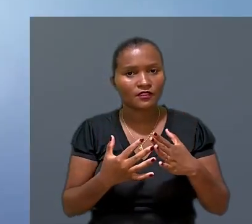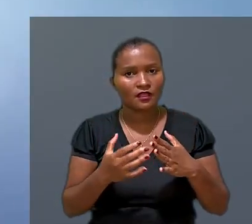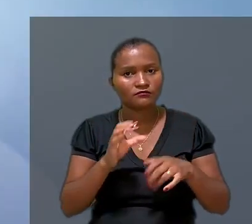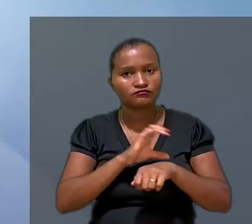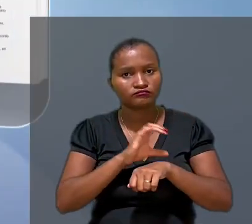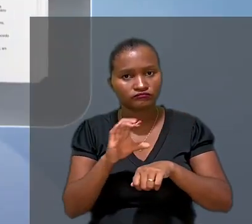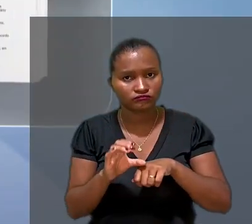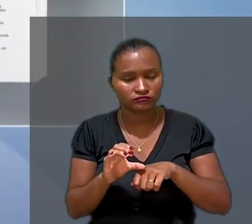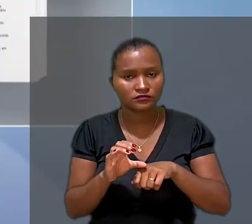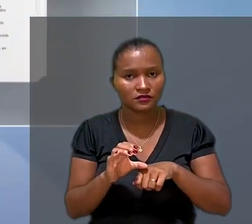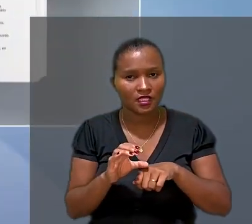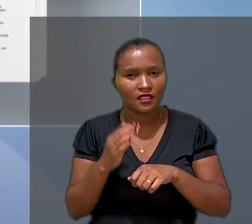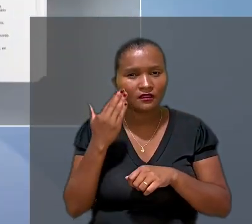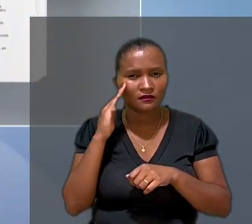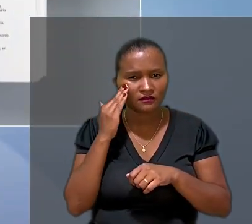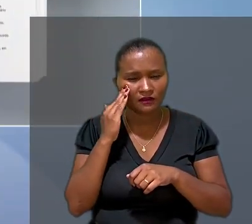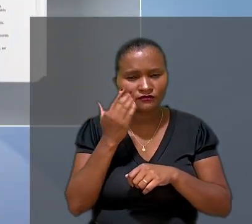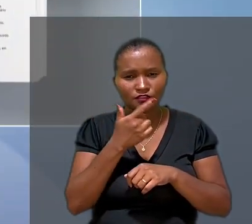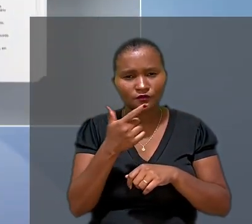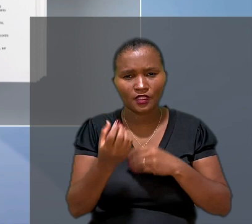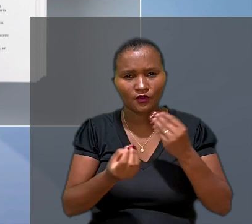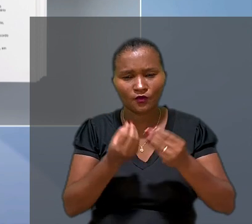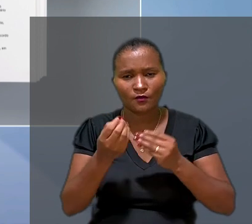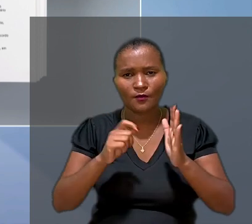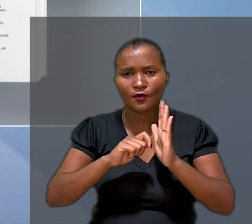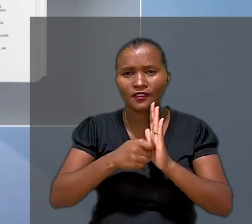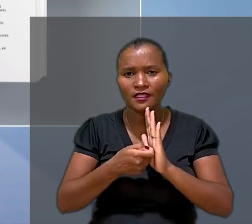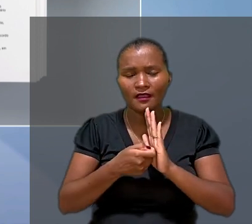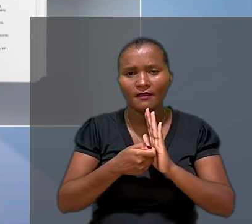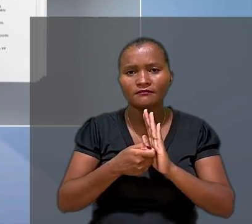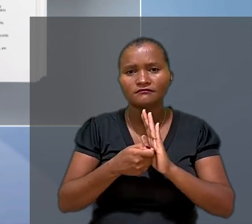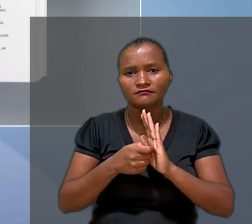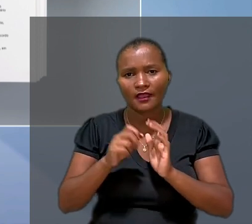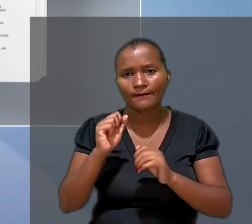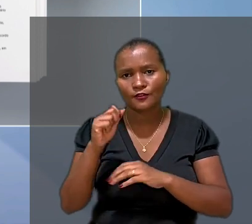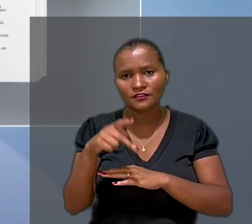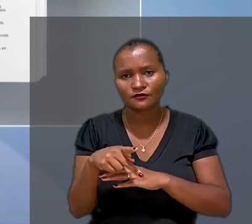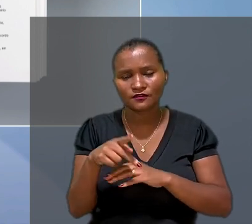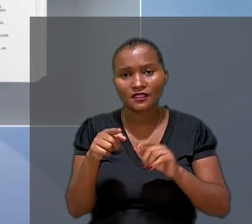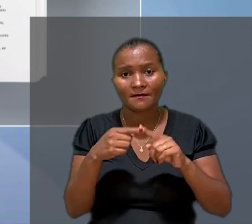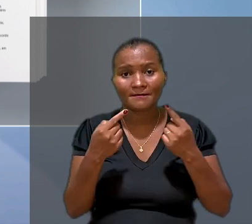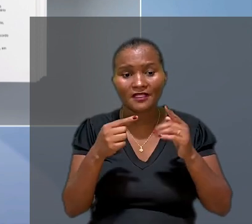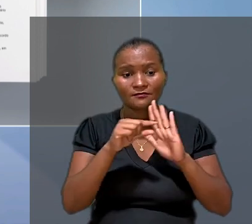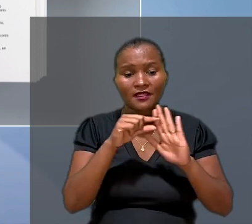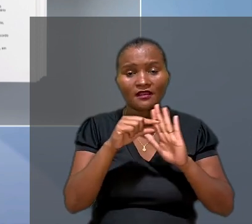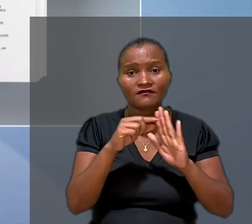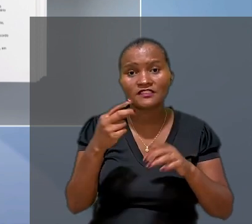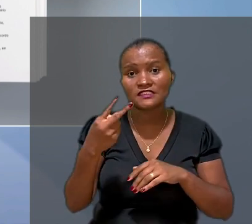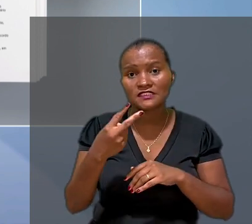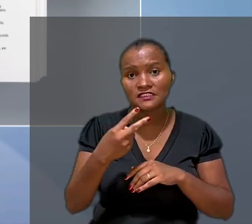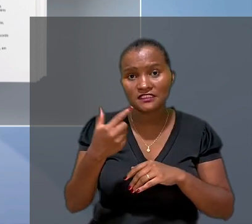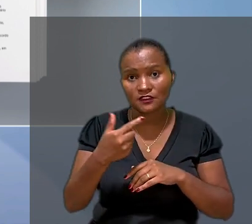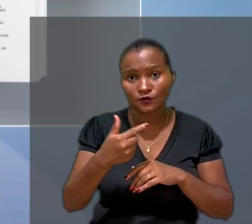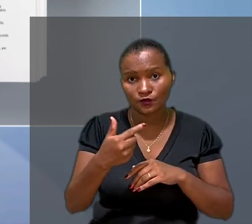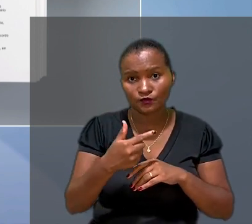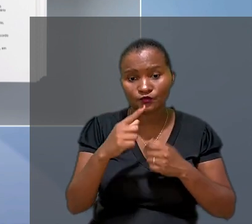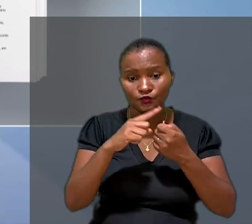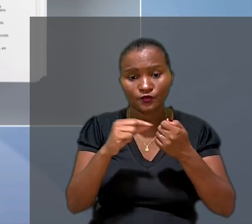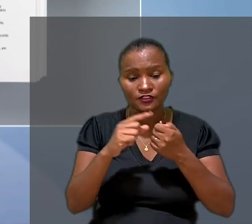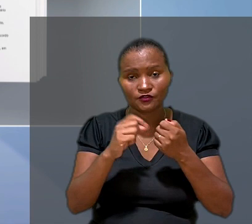Código de Processo Civil considera impenhoráveis os proventos de aposentadoria, mas o parágrafo 2º do